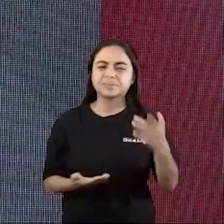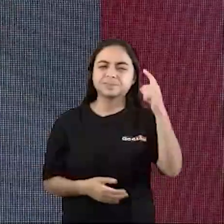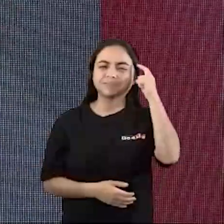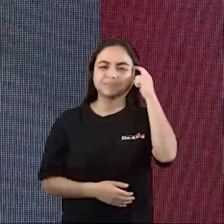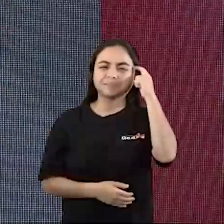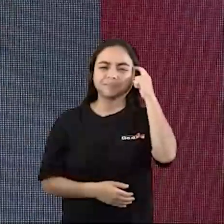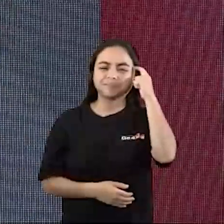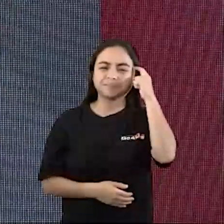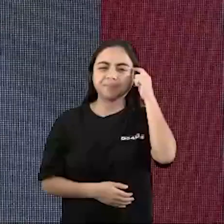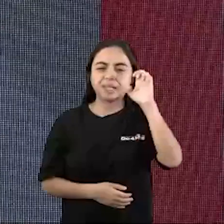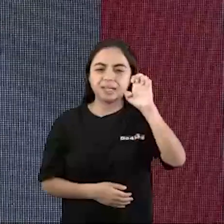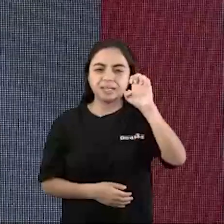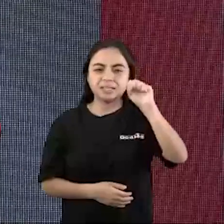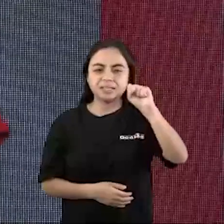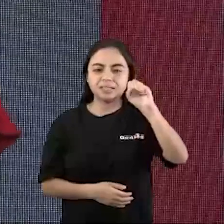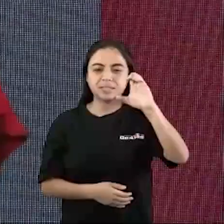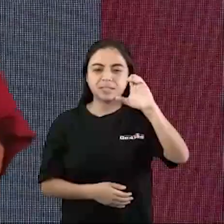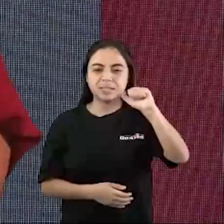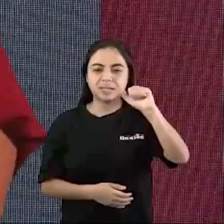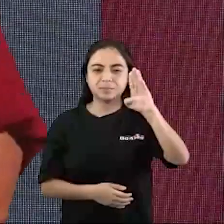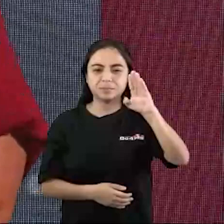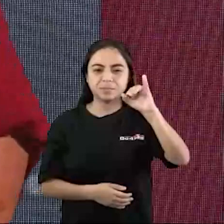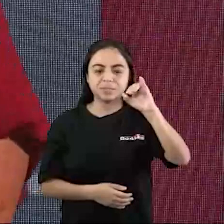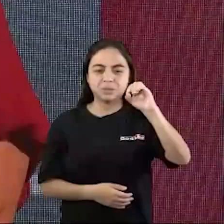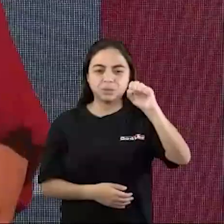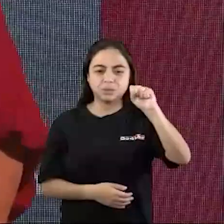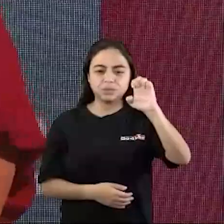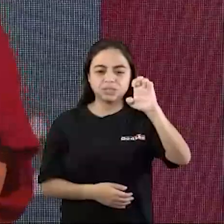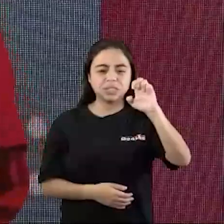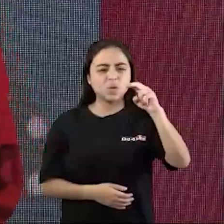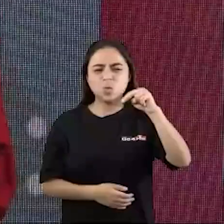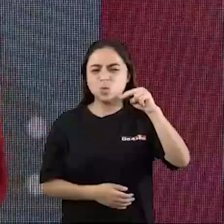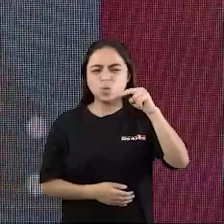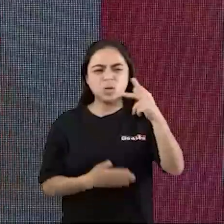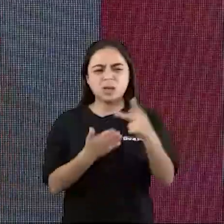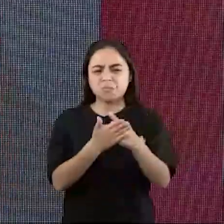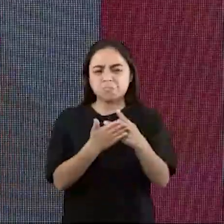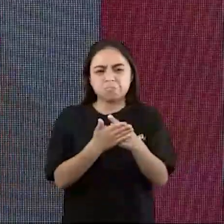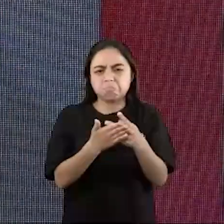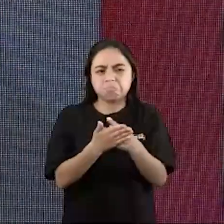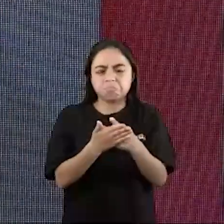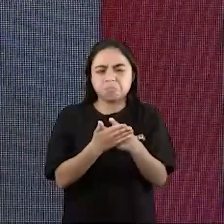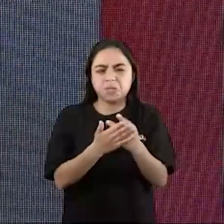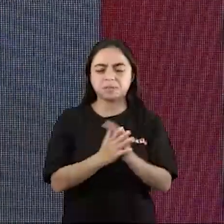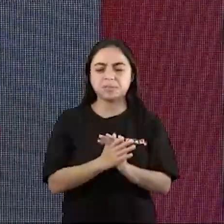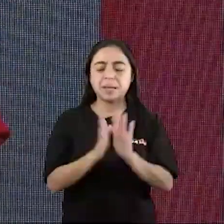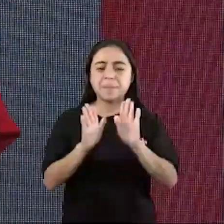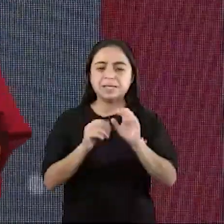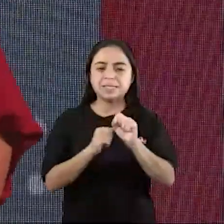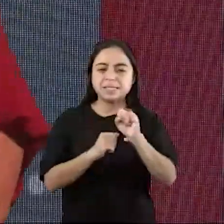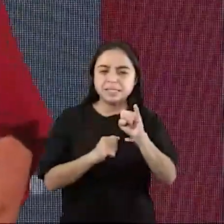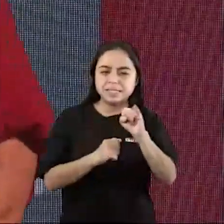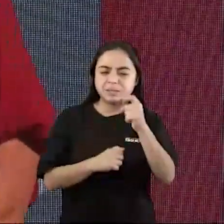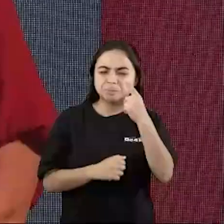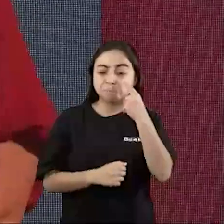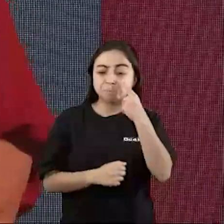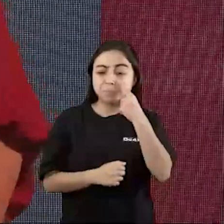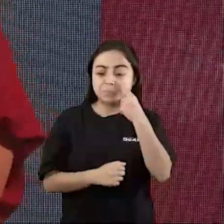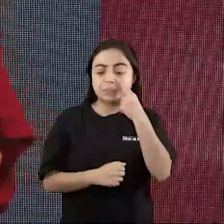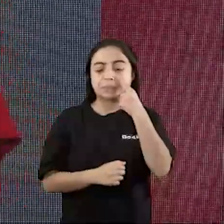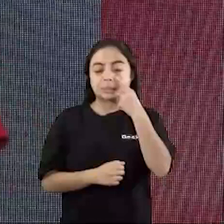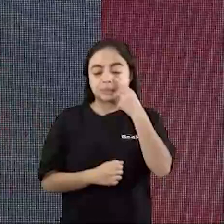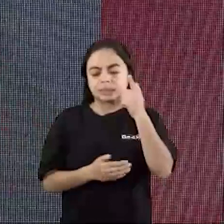Pensando em escabiose, eu nunca vi falha terapêutica com Simparic. Nunca vi. Se sua suspeita é muito,